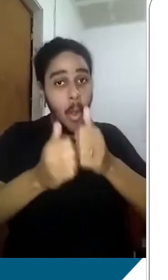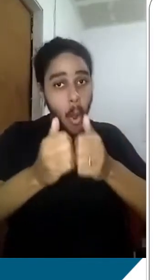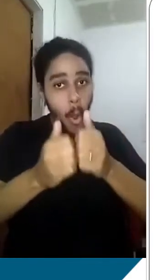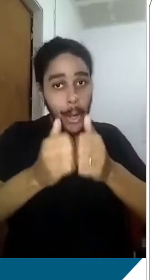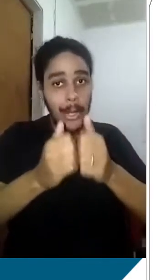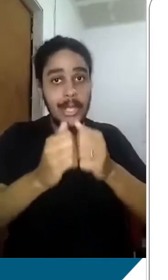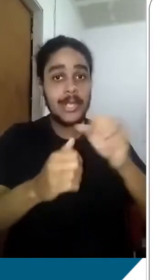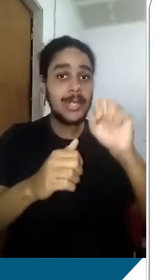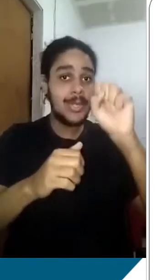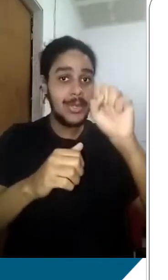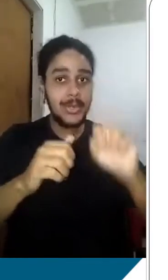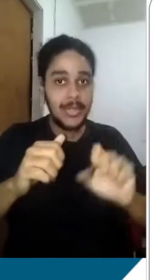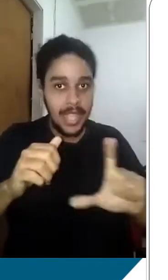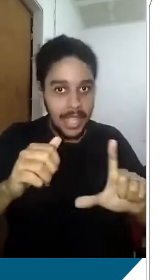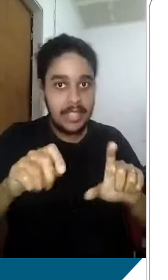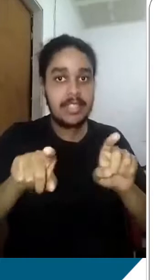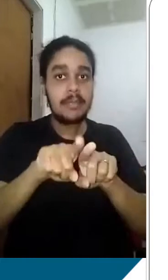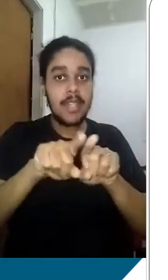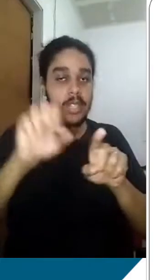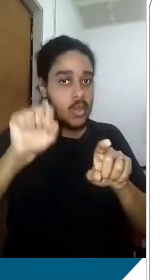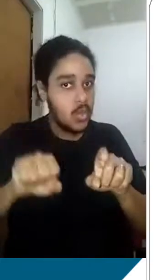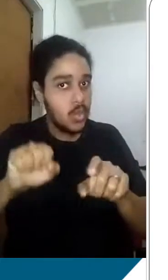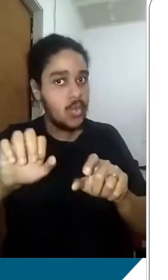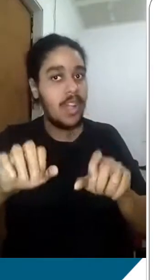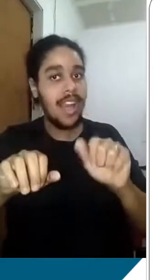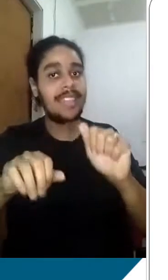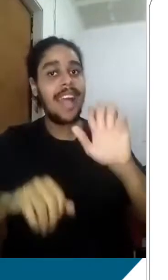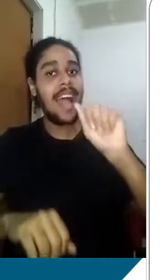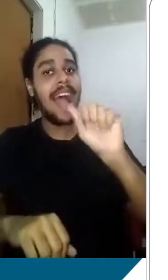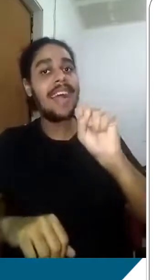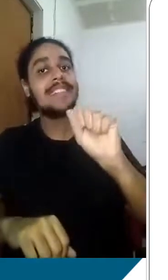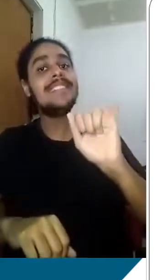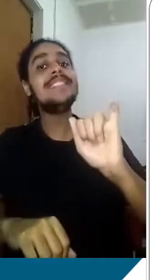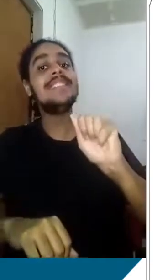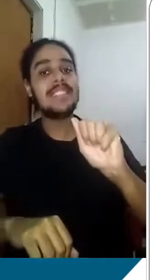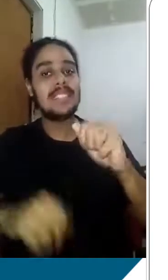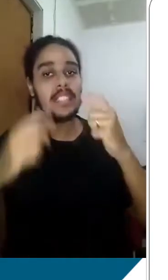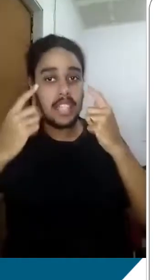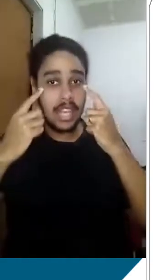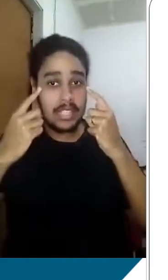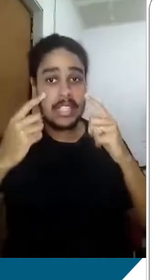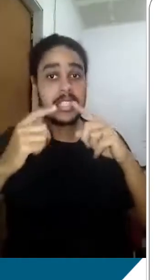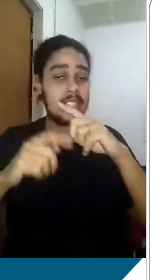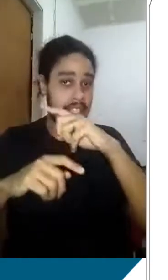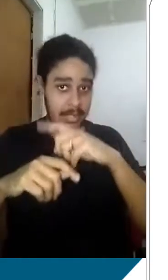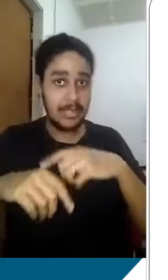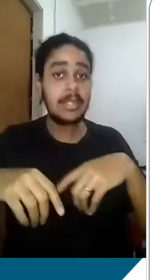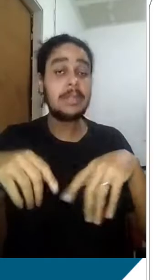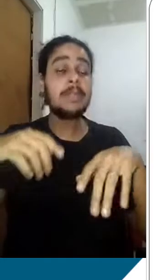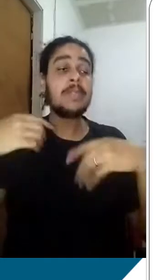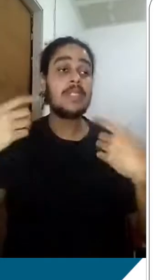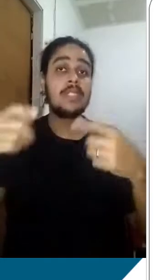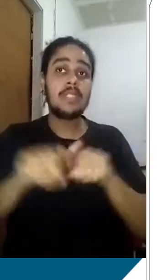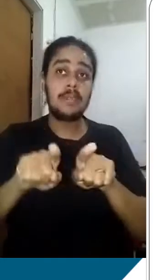no sudeste e no sul da Ásia, né, e também alguns povos andinos também que